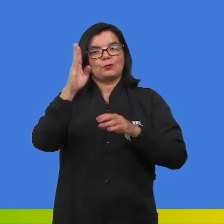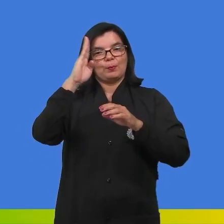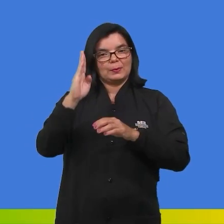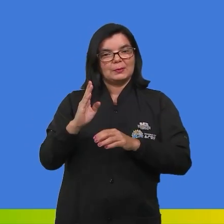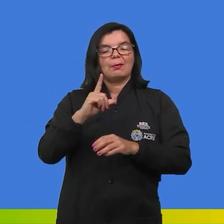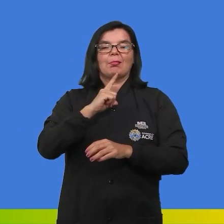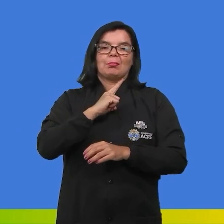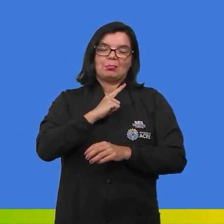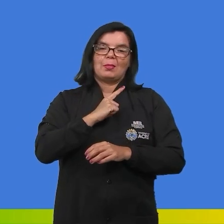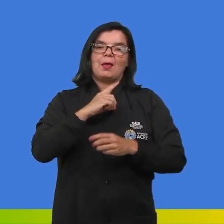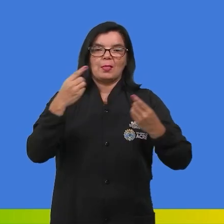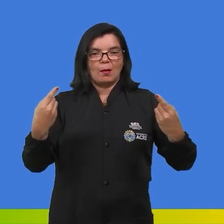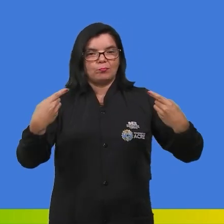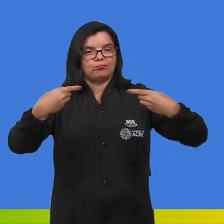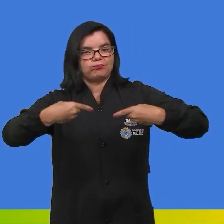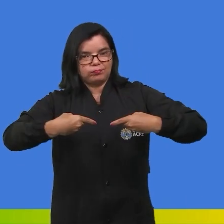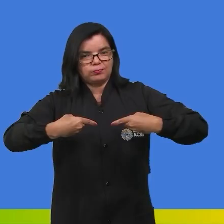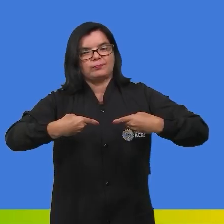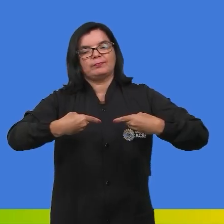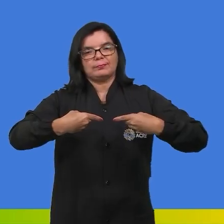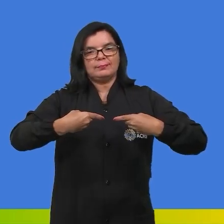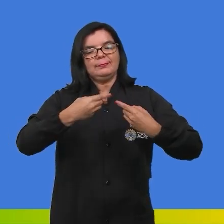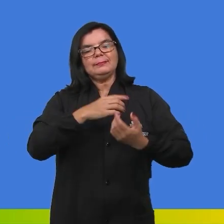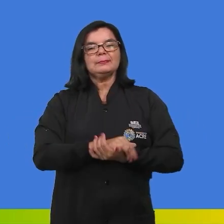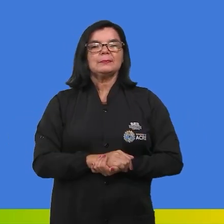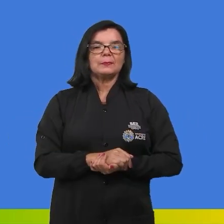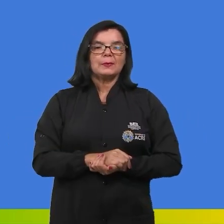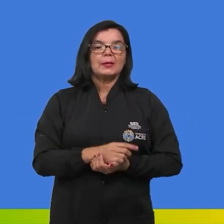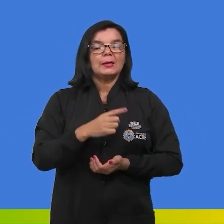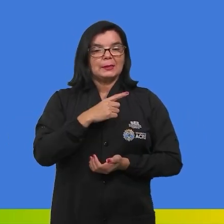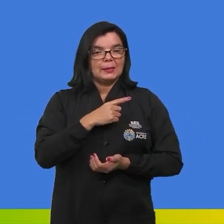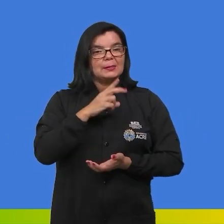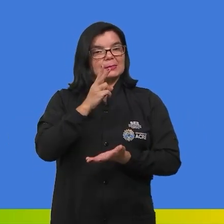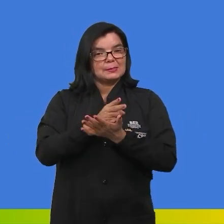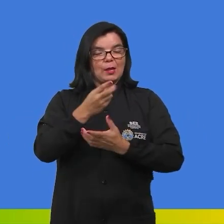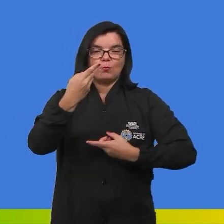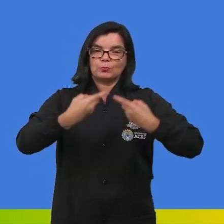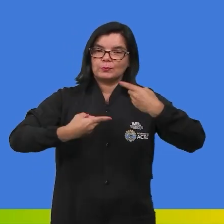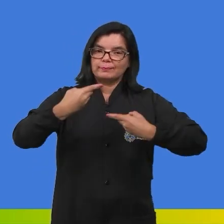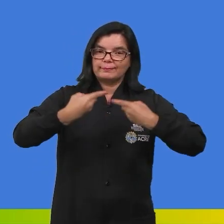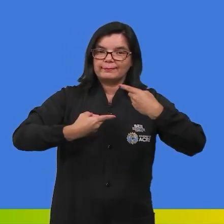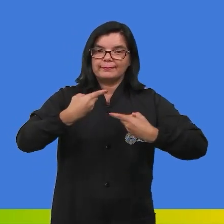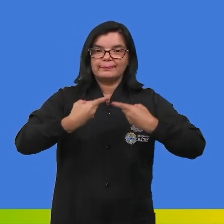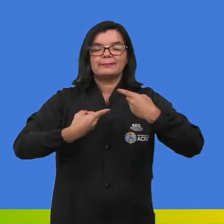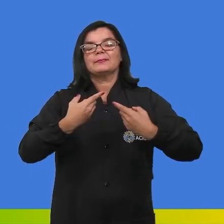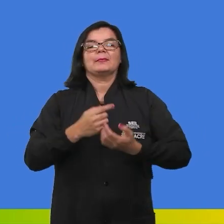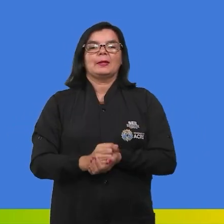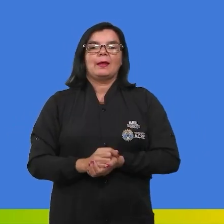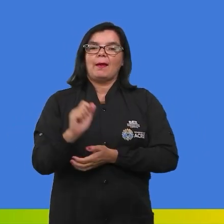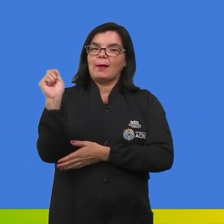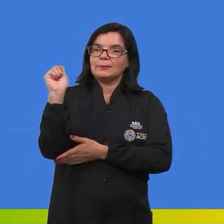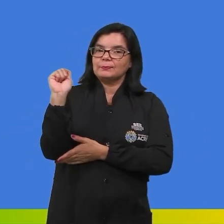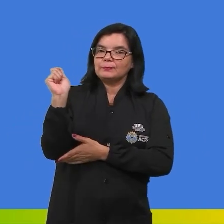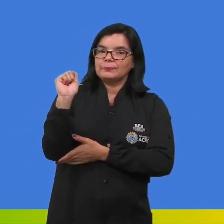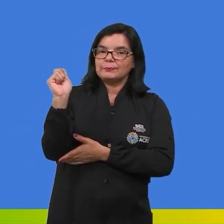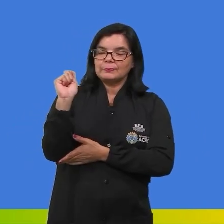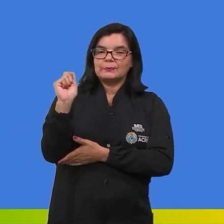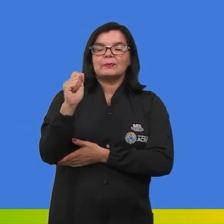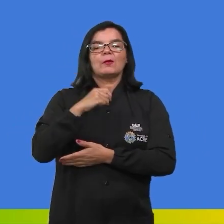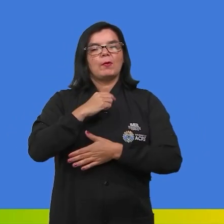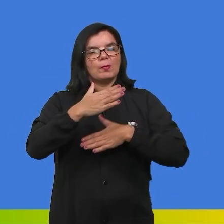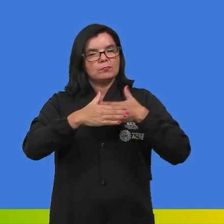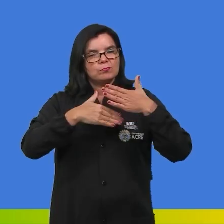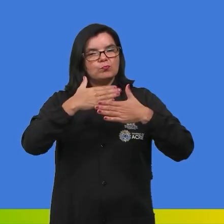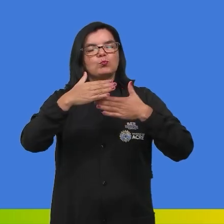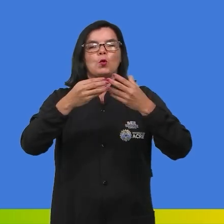essa questão da oposição, não oposição, né? E tem sempre essas discussões. A Argentina, ela vem se recuperando de